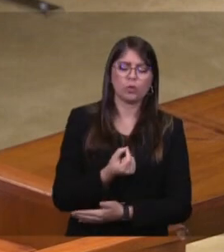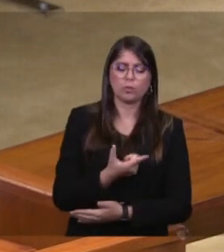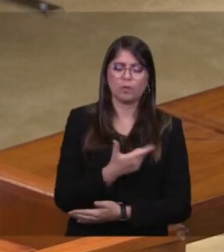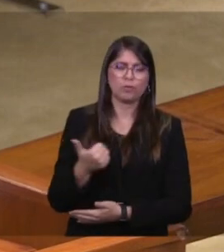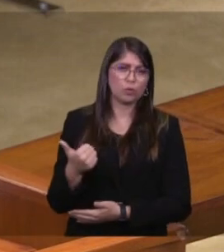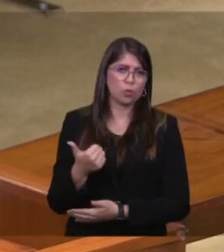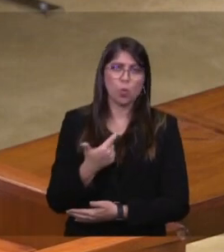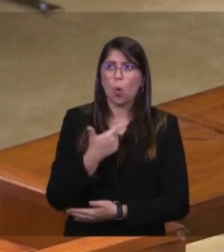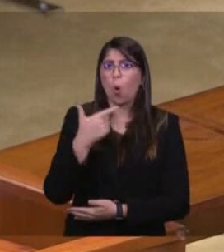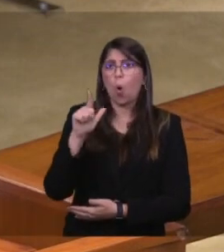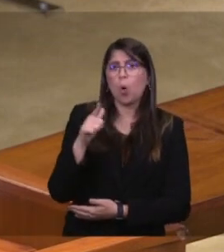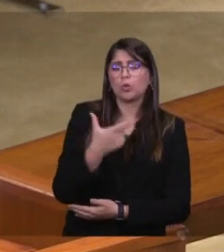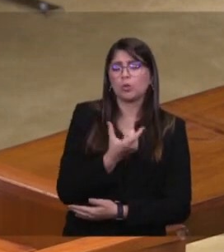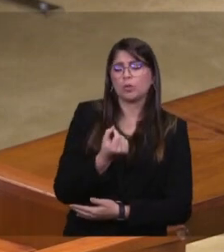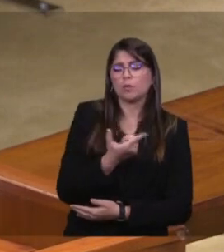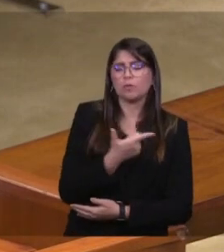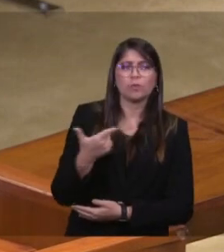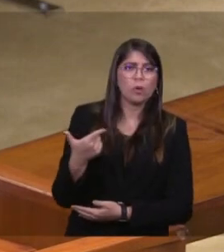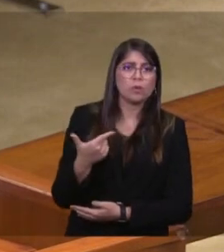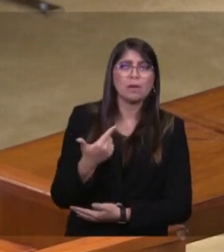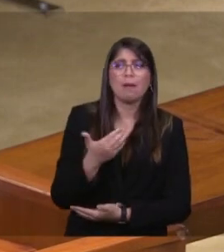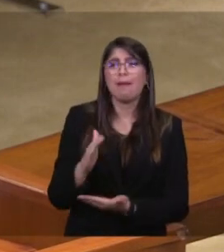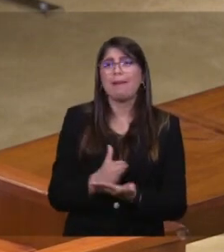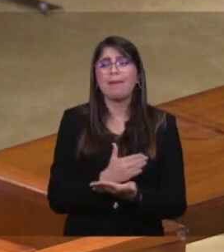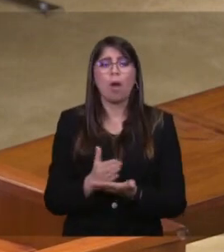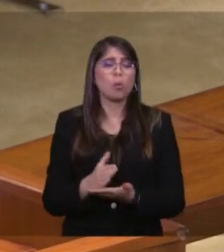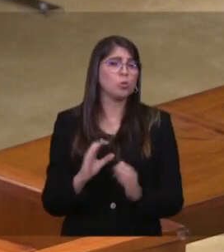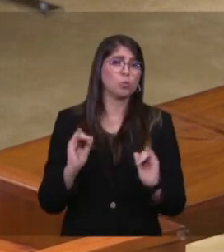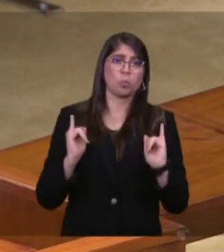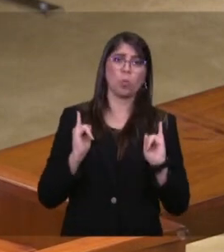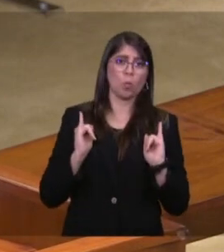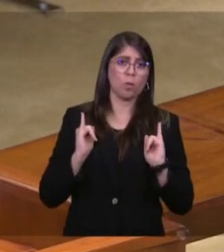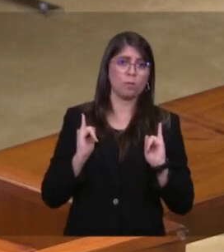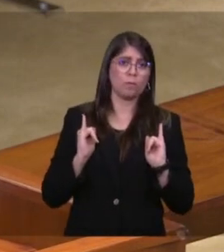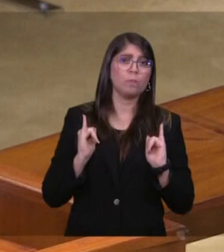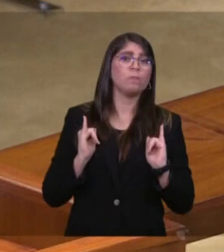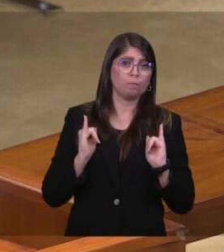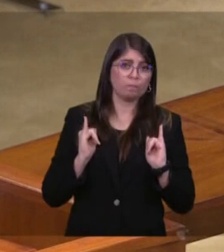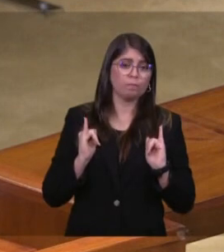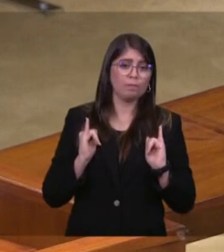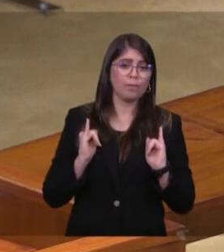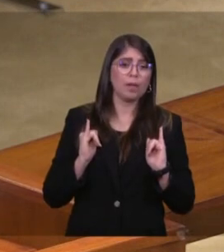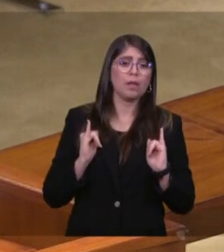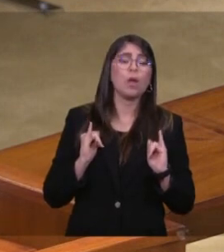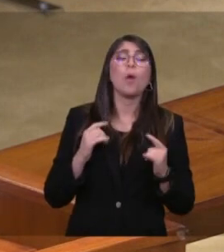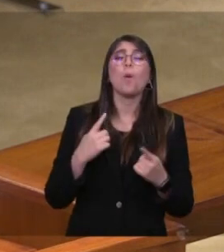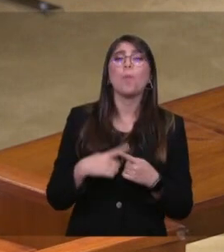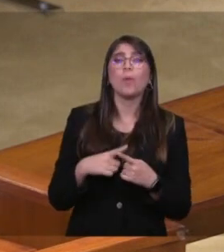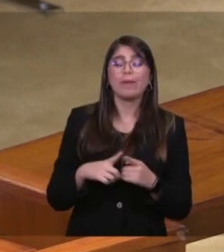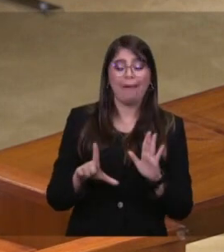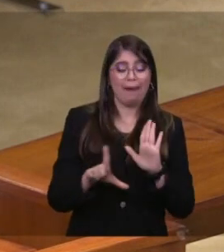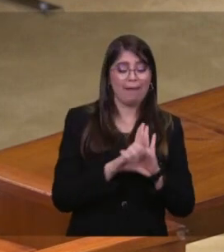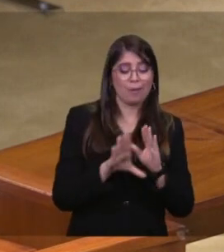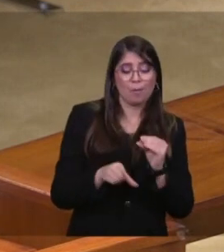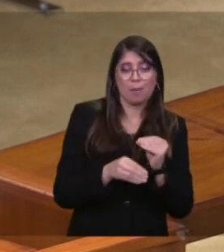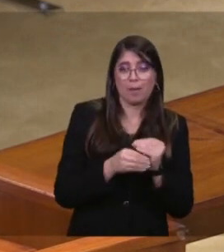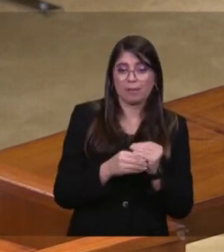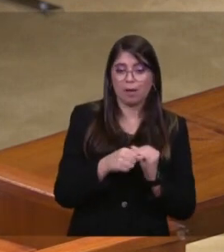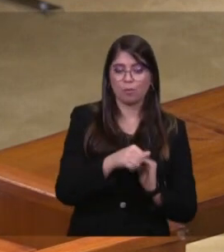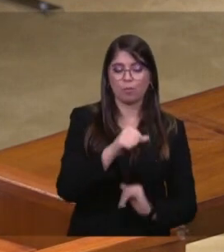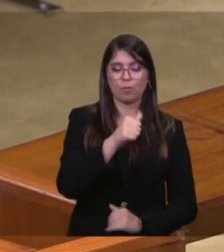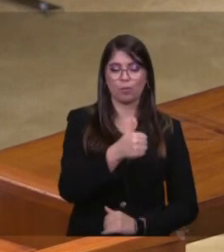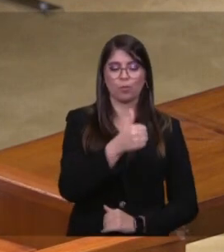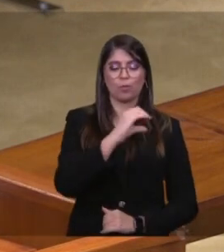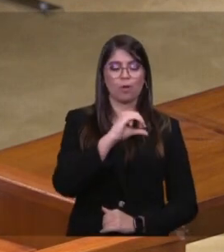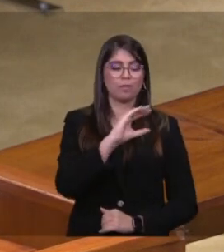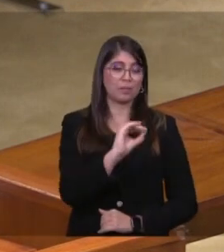outros ajustaram suas leis em 2022 e alguns estados não fizeram nada. Tudo para tentar acomodar o que dizia a Lei Complementar